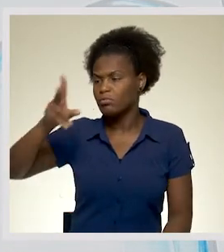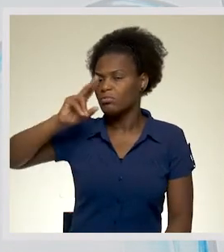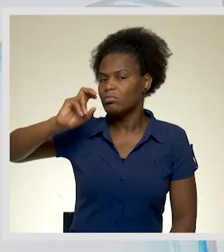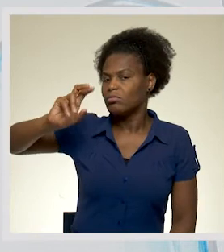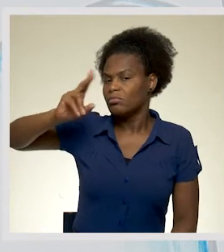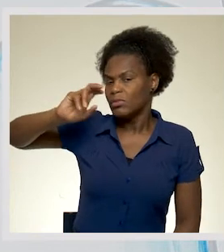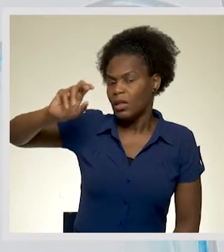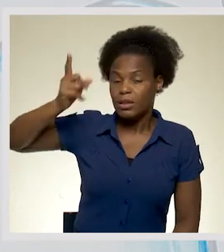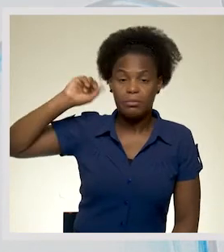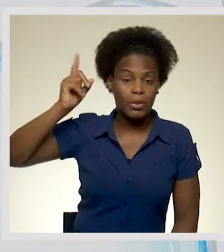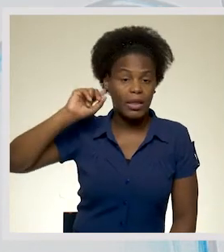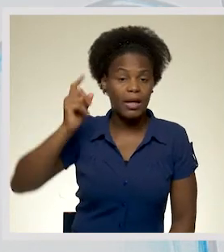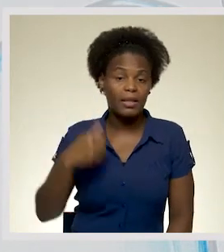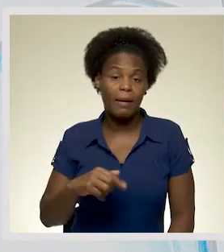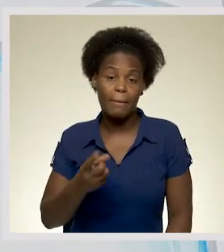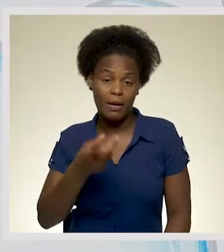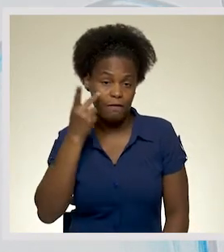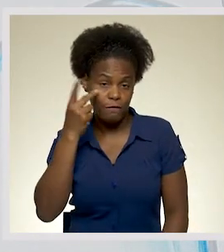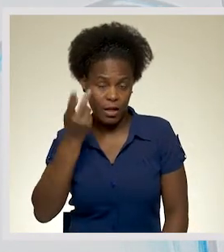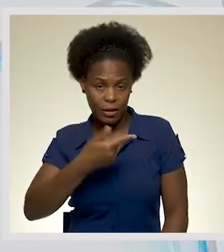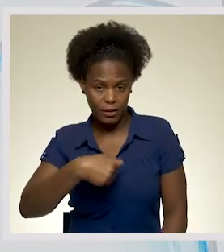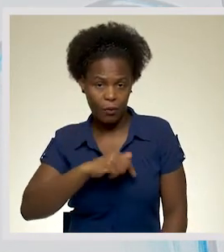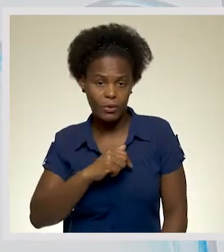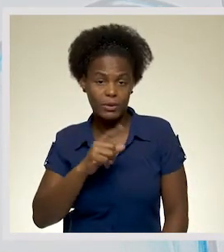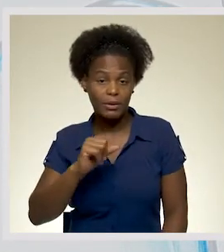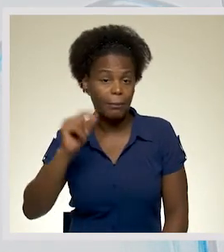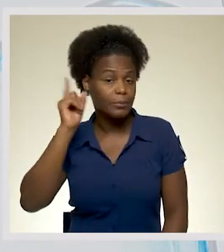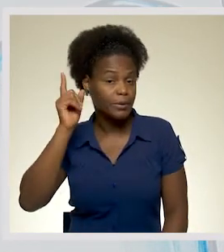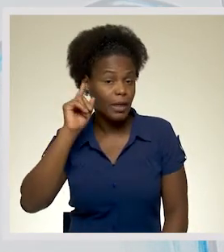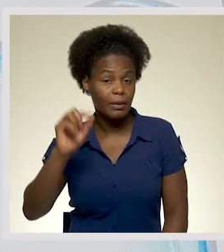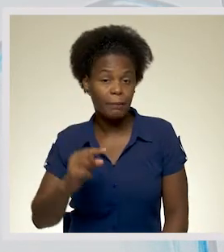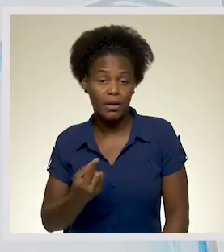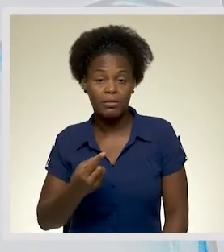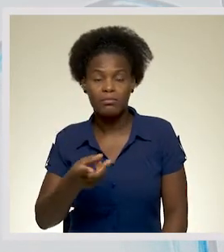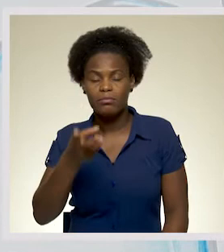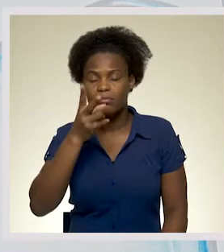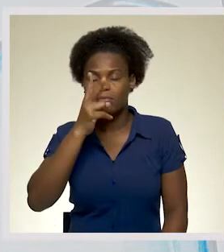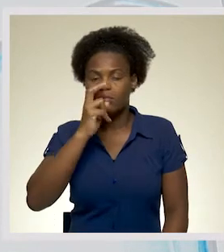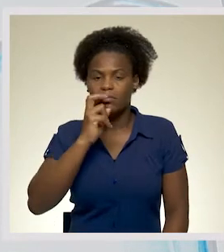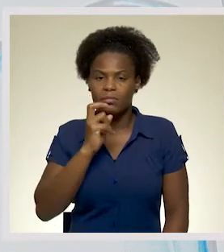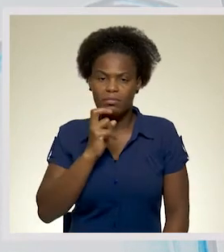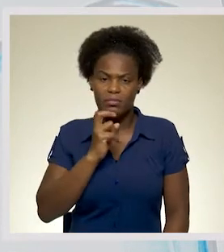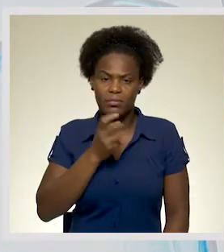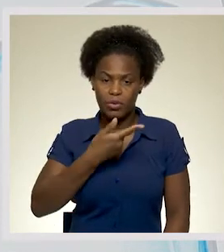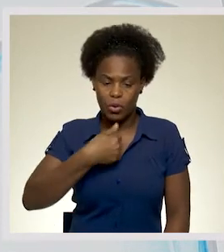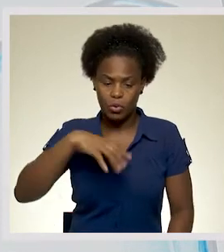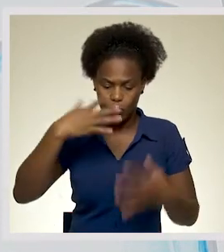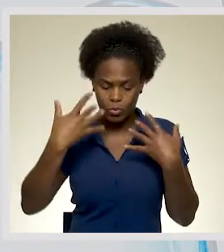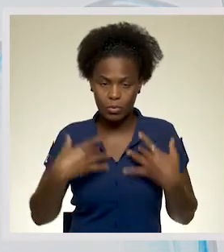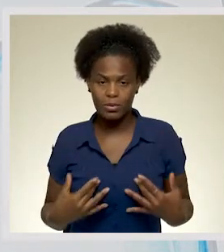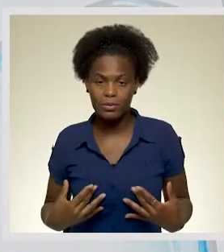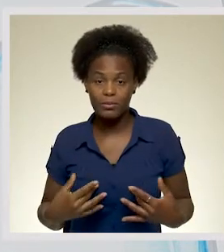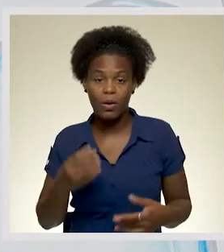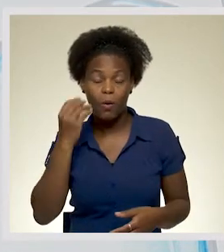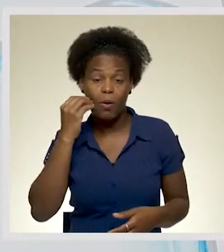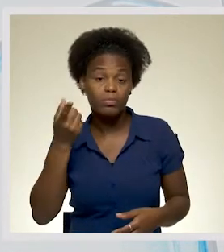é fundamental para a nossa vida. É fundamental para a oxigenação do nosso organismo.